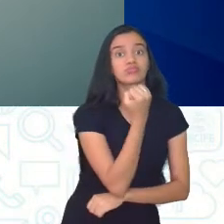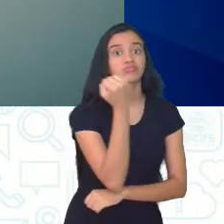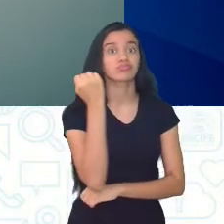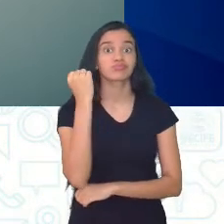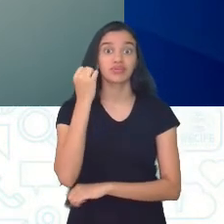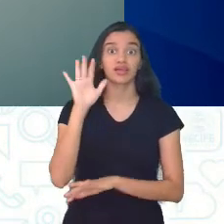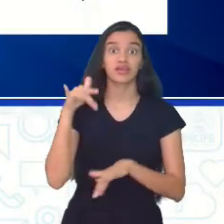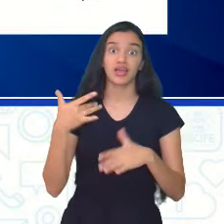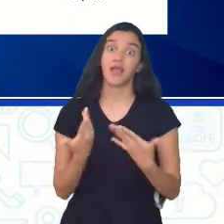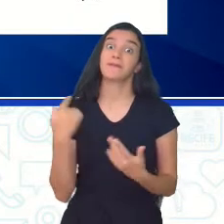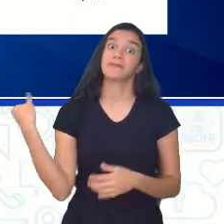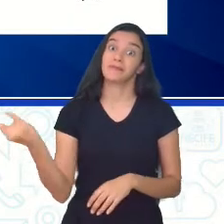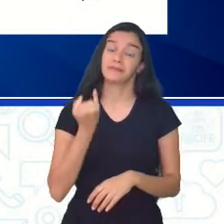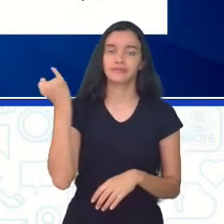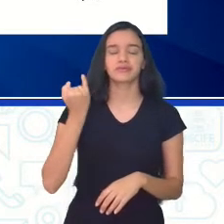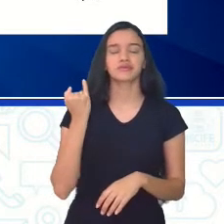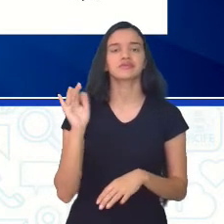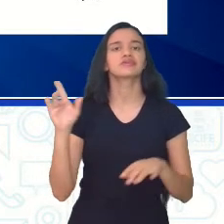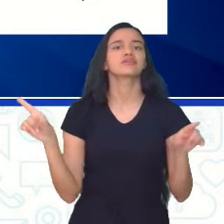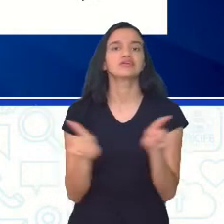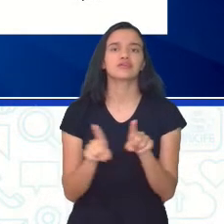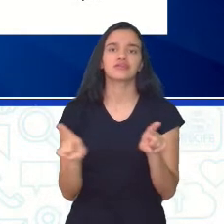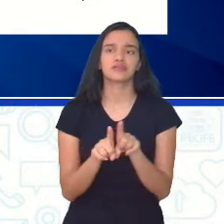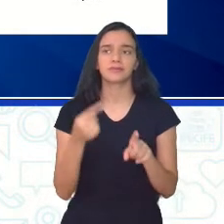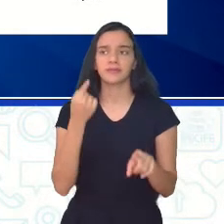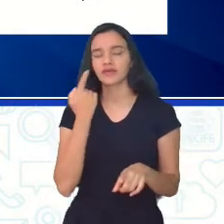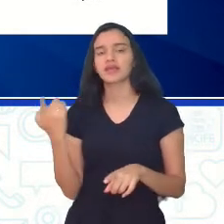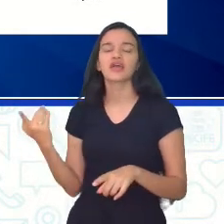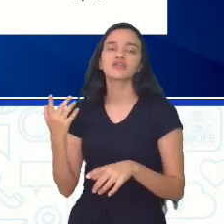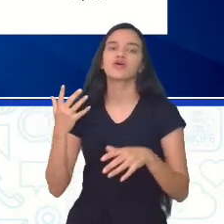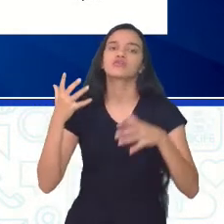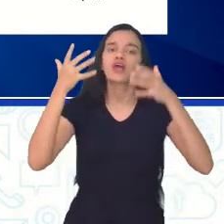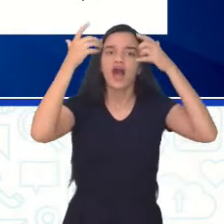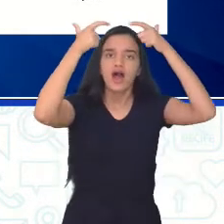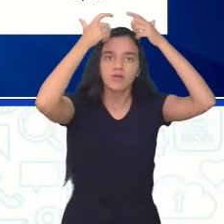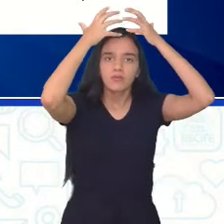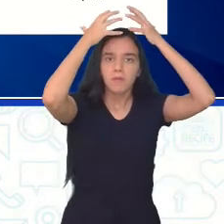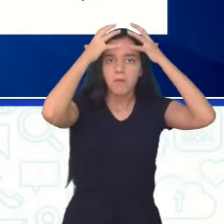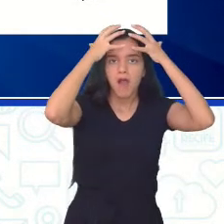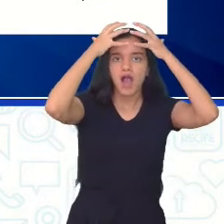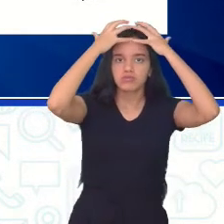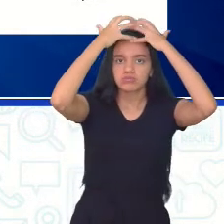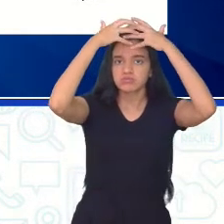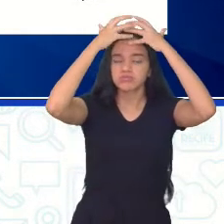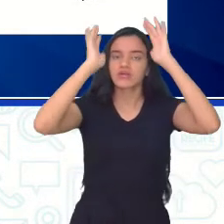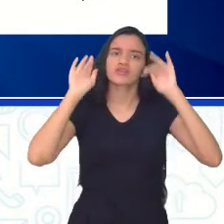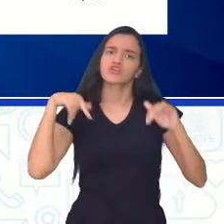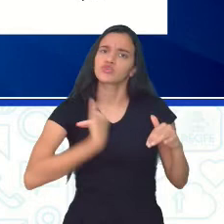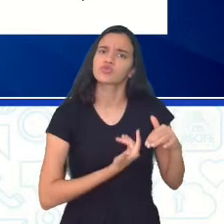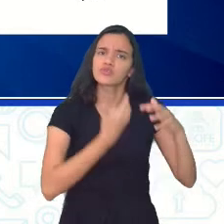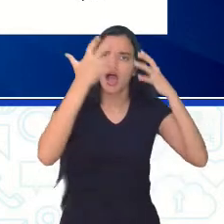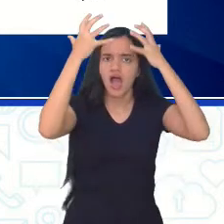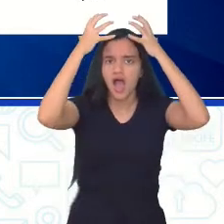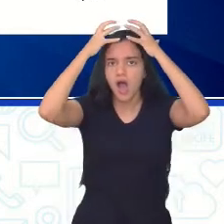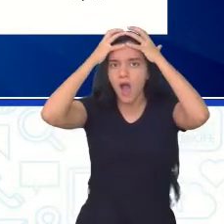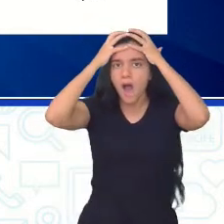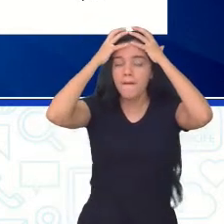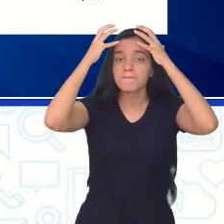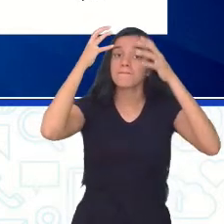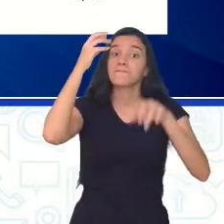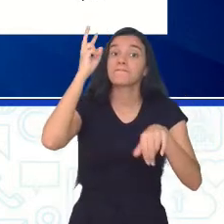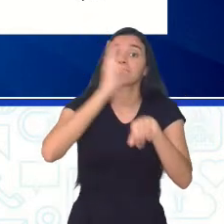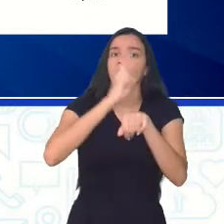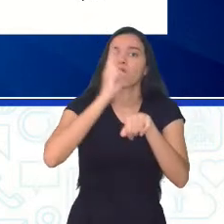eixo super importante. Também em relação à nossa cabeça. Não é por pouco que a nossa cabeça ela é protegida,